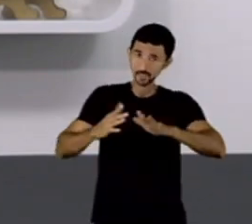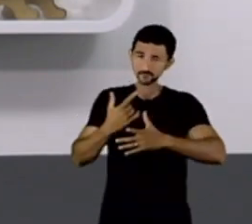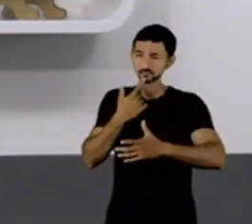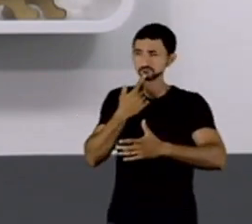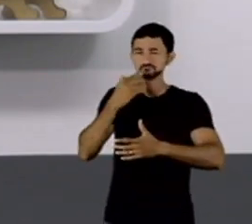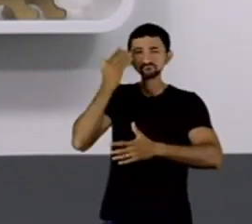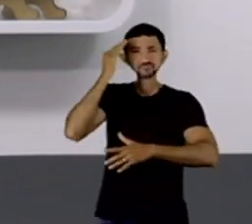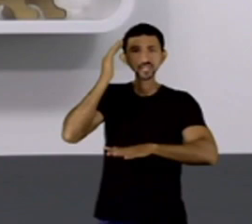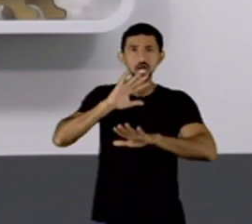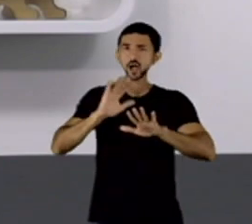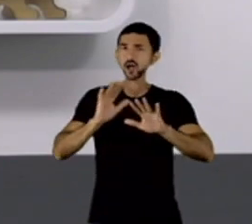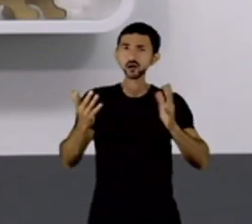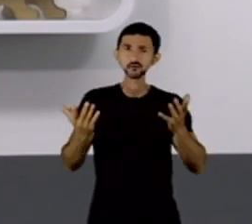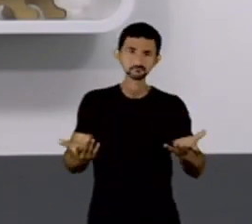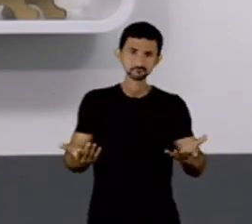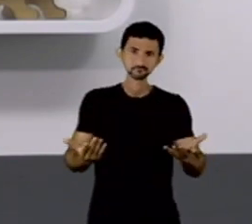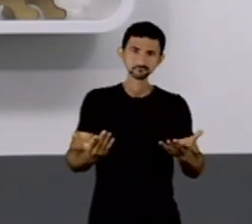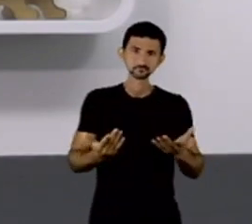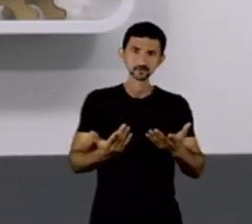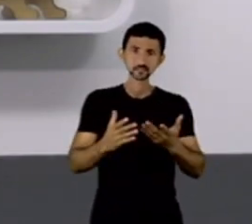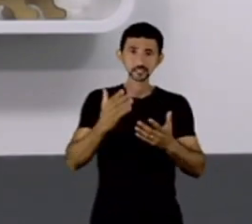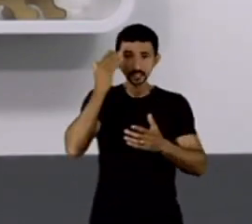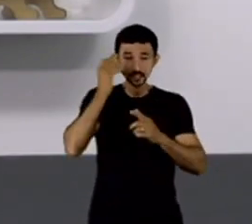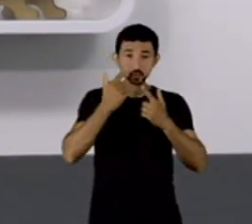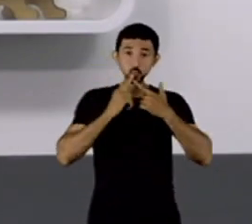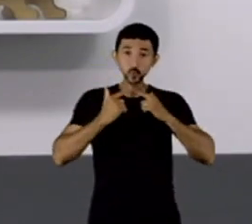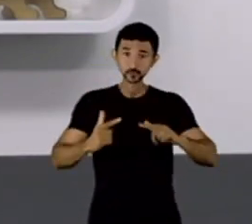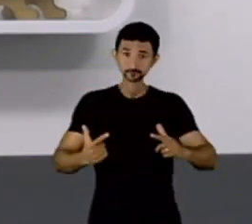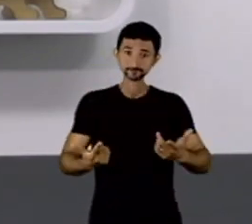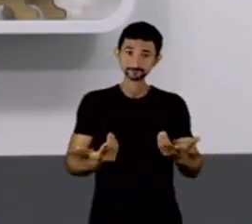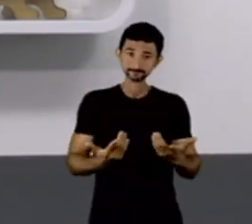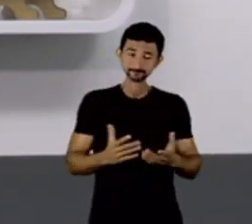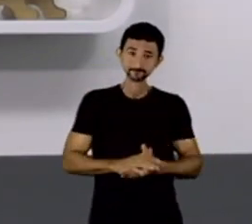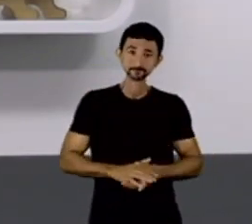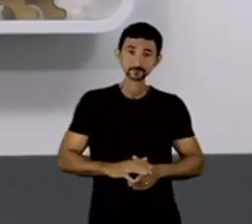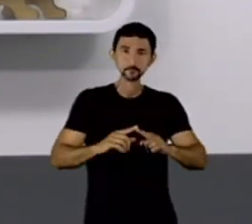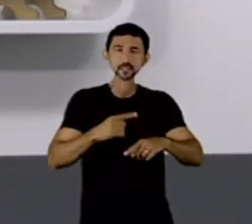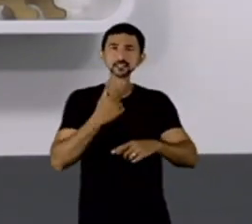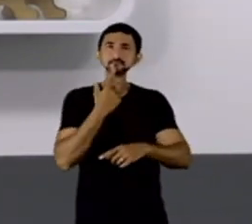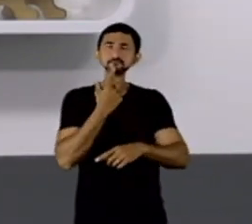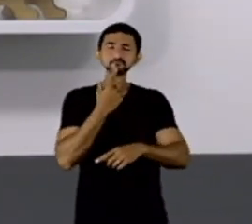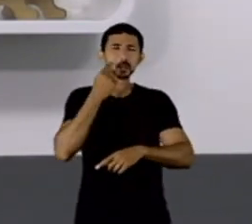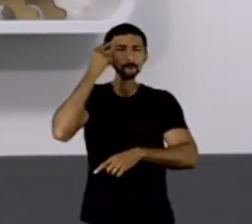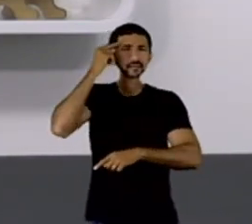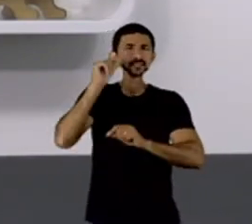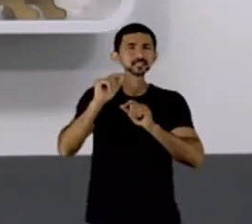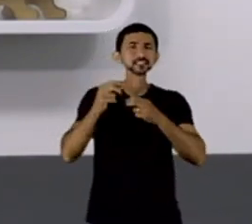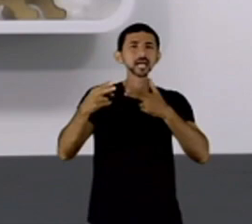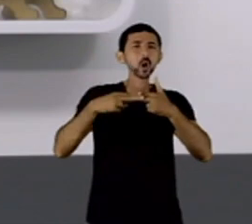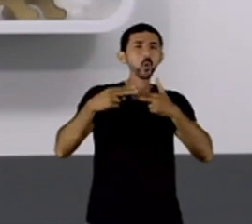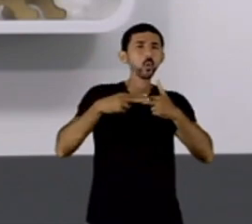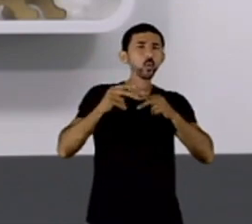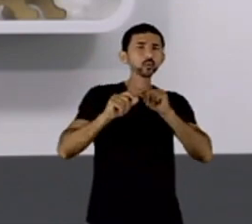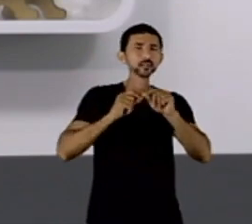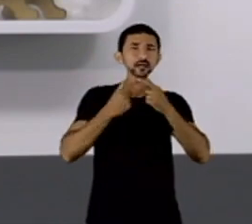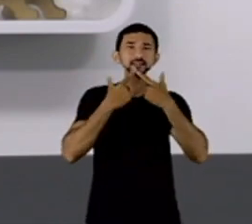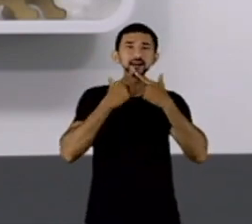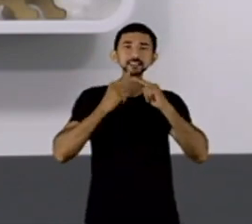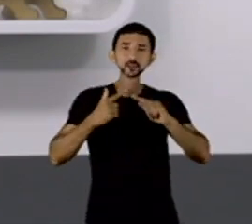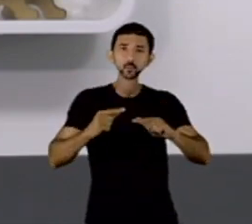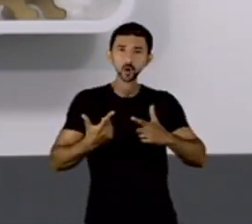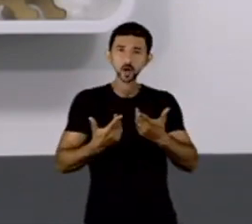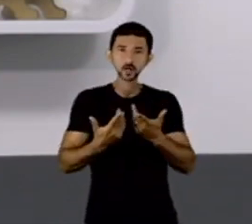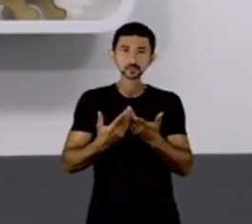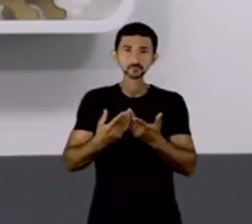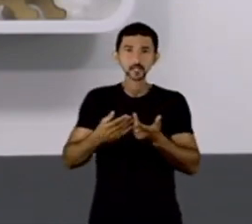nós entendermos isso de maneira literal. Mas quando nós pensamos na utilização da linguagem para que